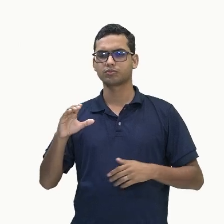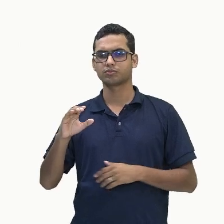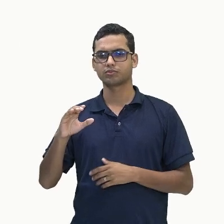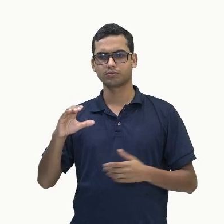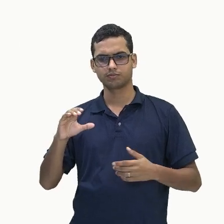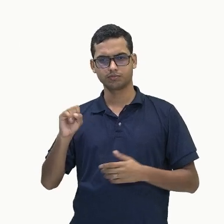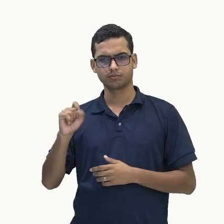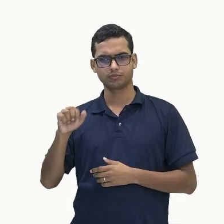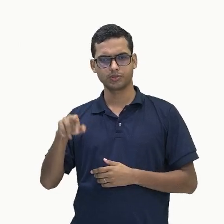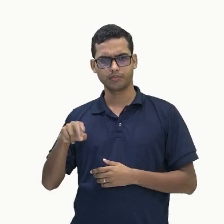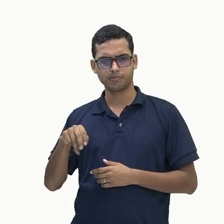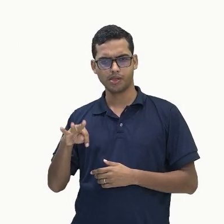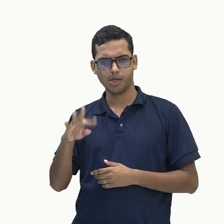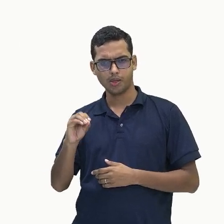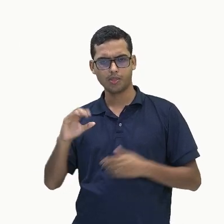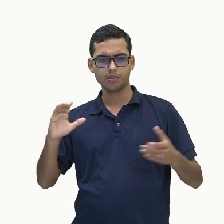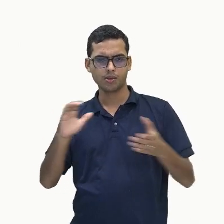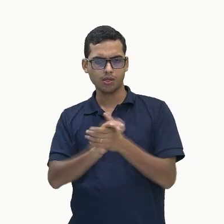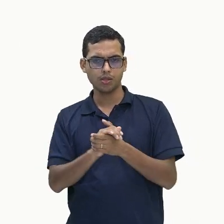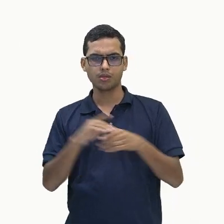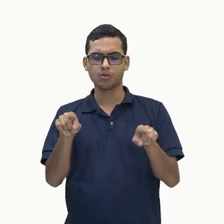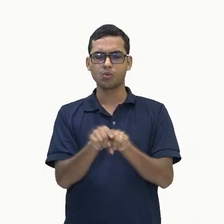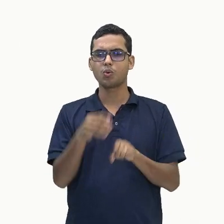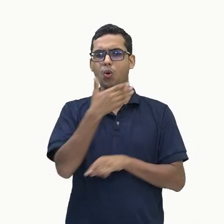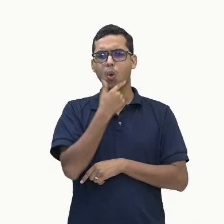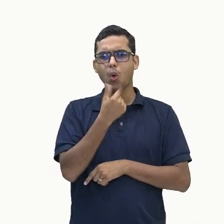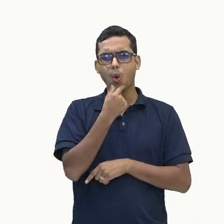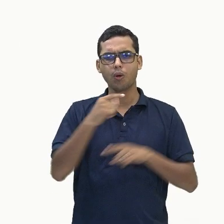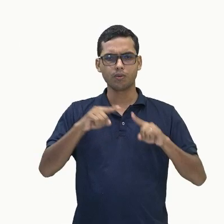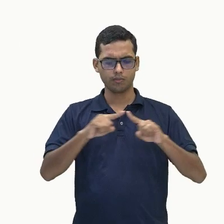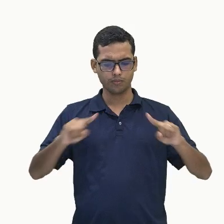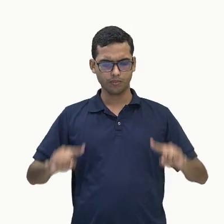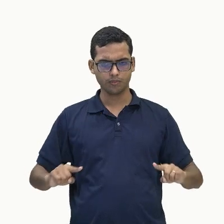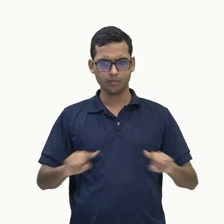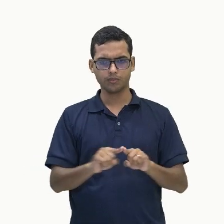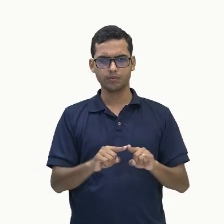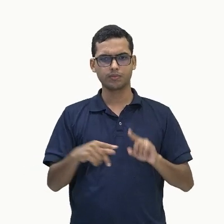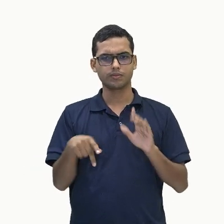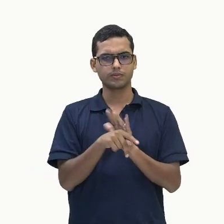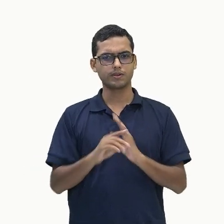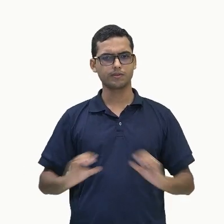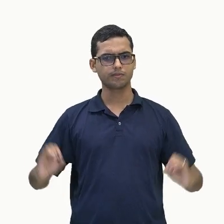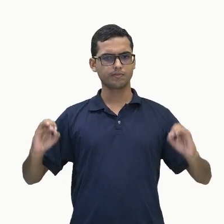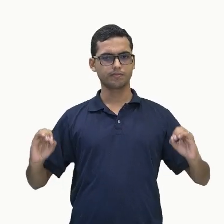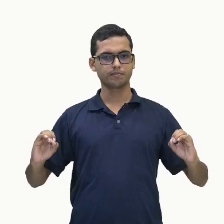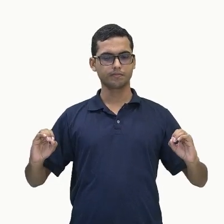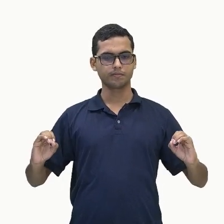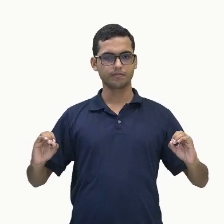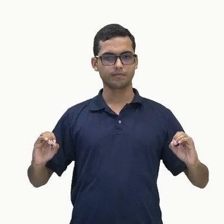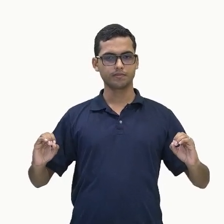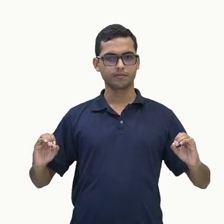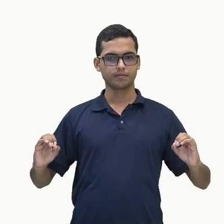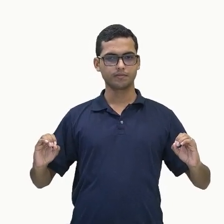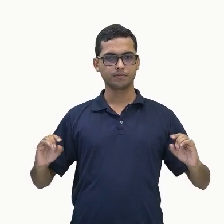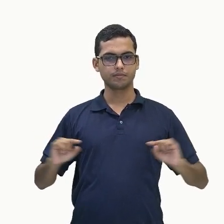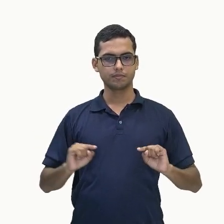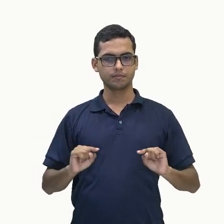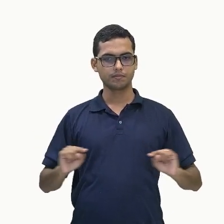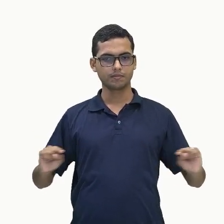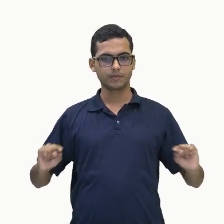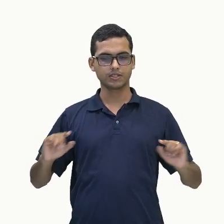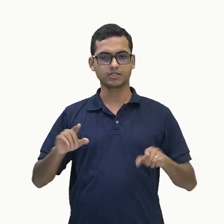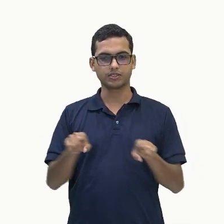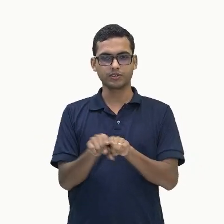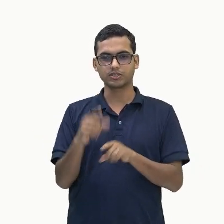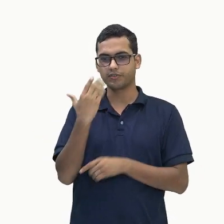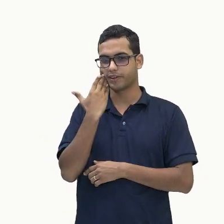lado esquerdo indica um casamento já separado, e deste outro lado nós temos um